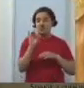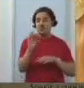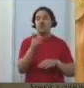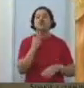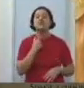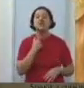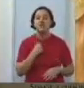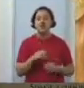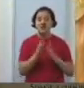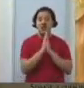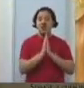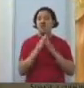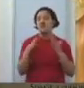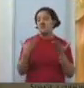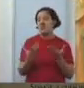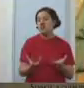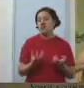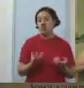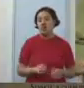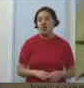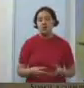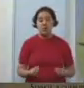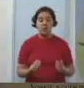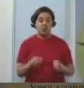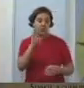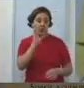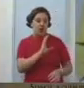Rezo quando dá. Eu sou muito católico.